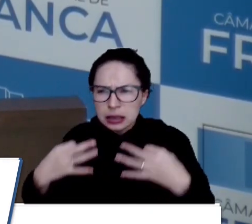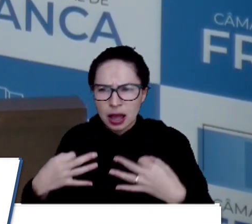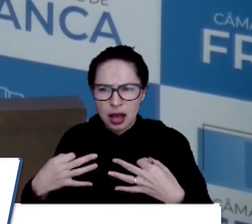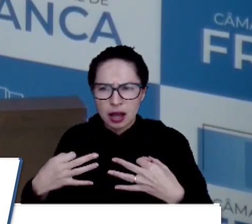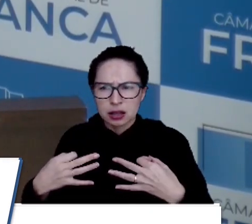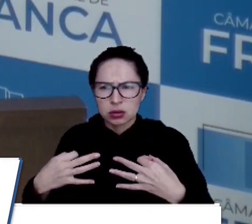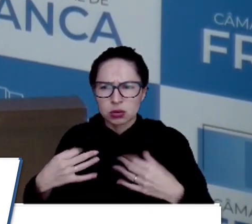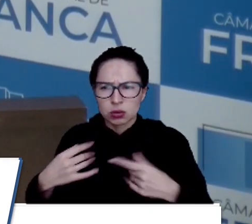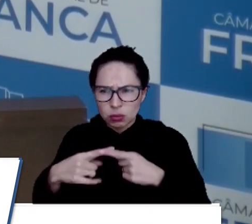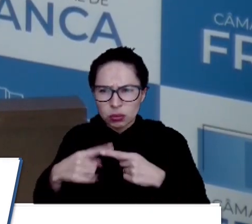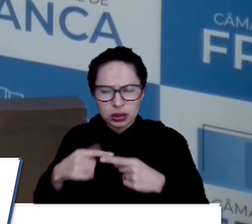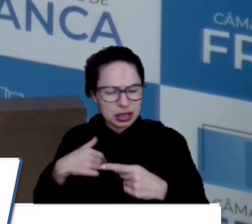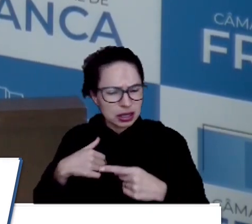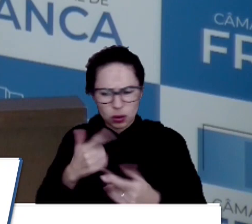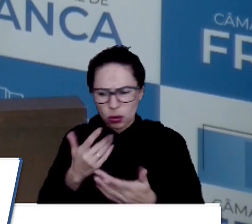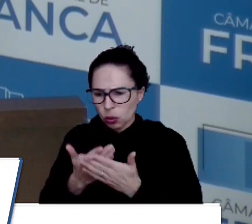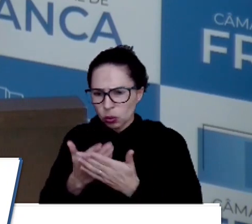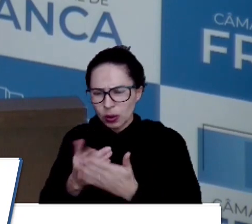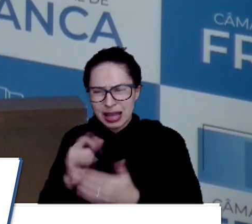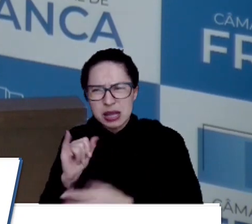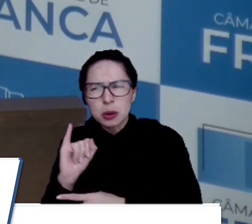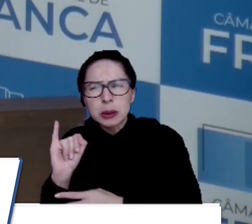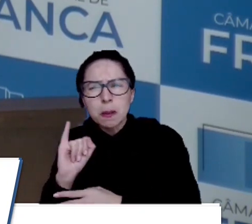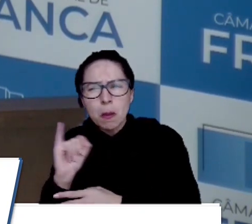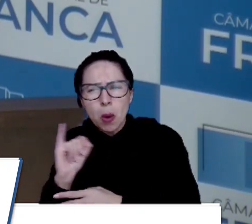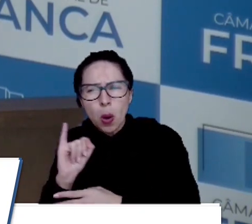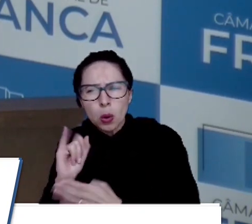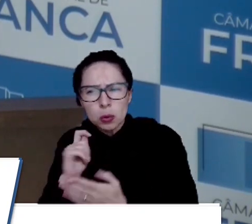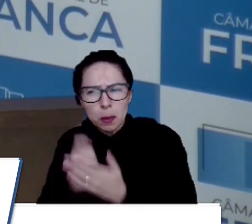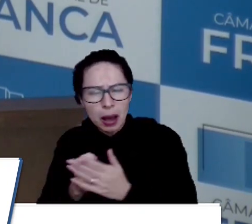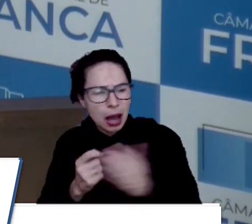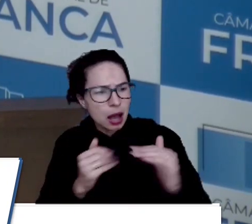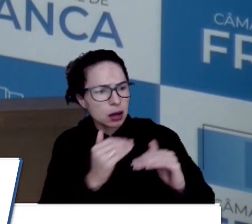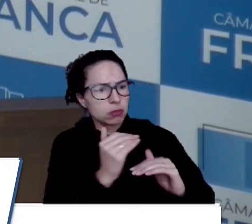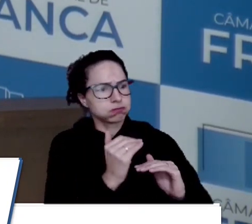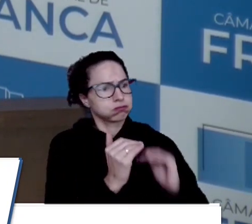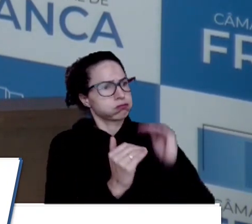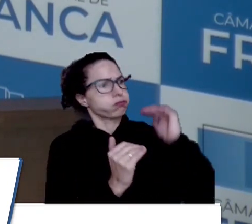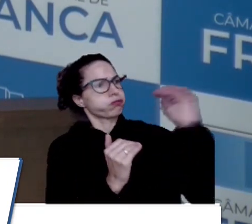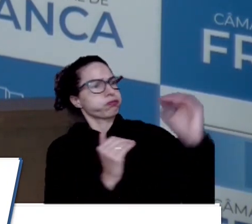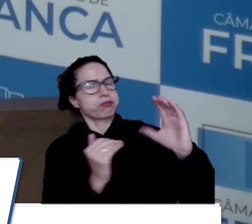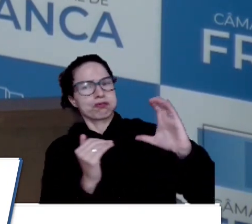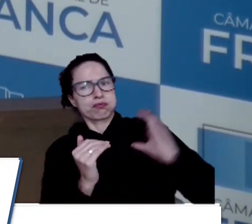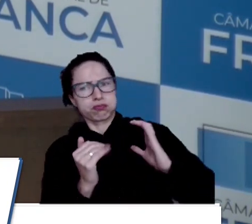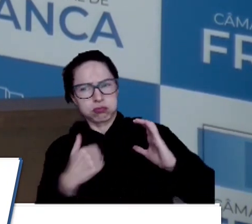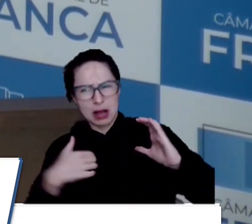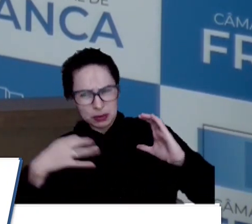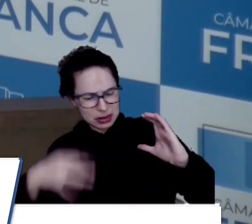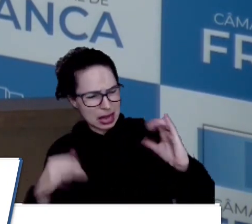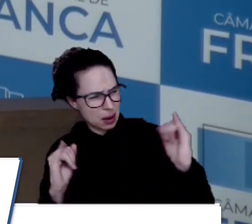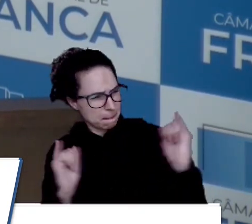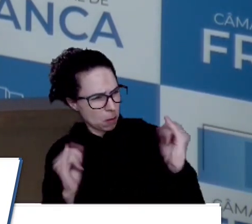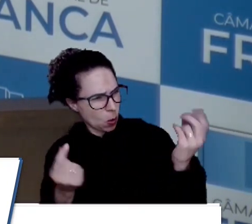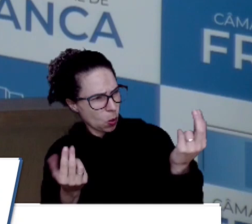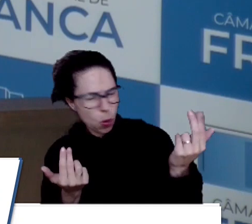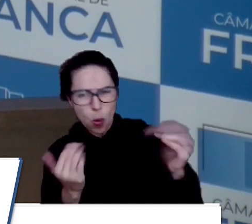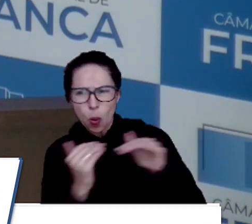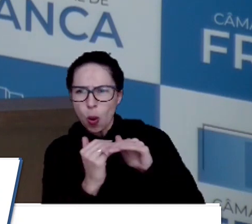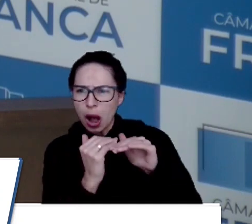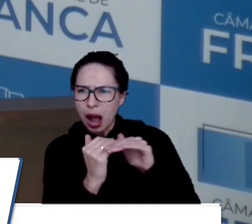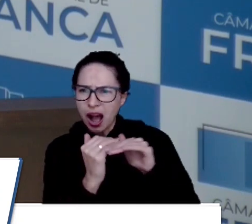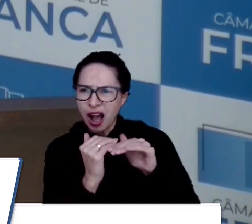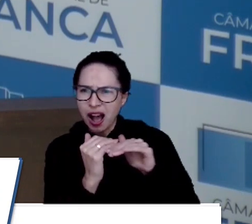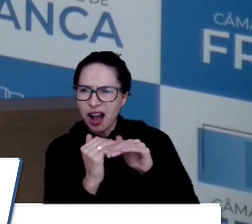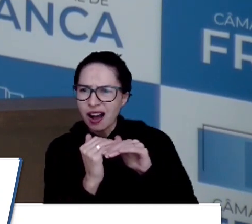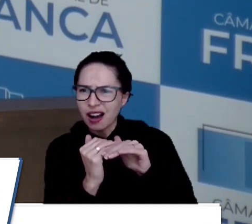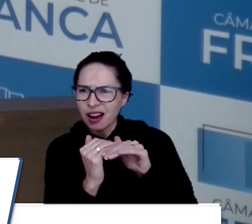tenho que pagar um imposto igual quem tem patrimônio? É justo, porque eu não quis estudar, eu pagar imposto no